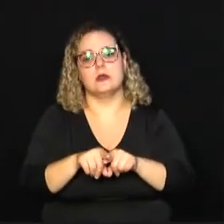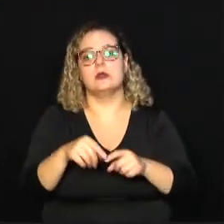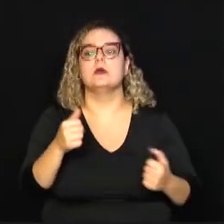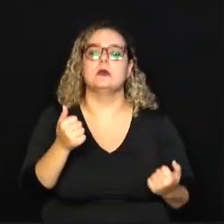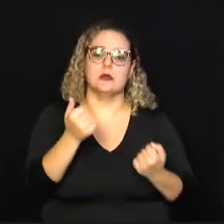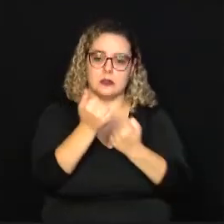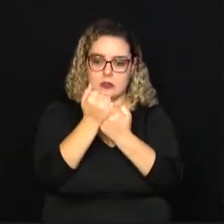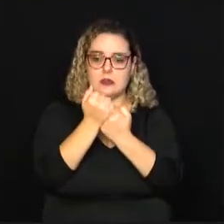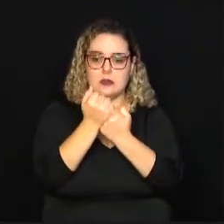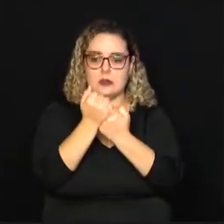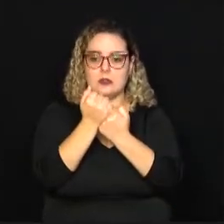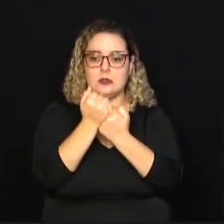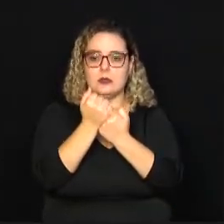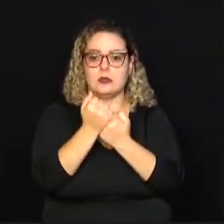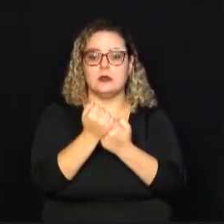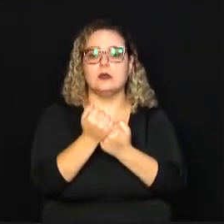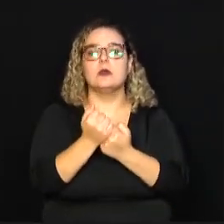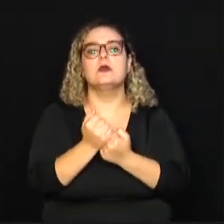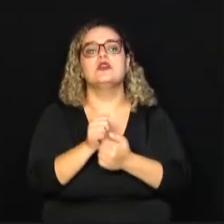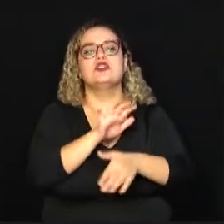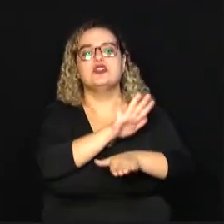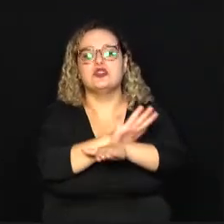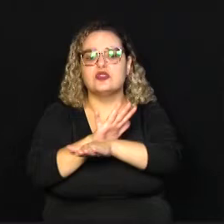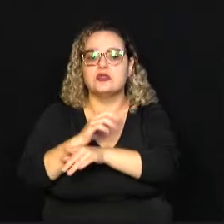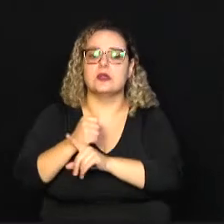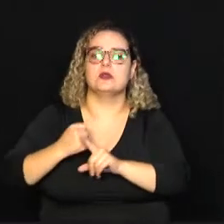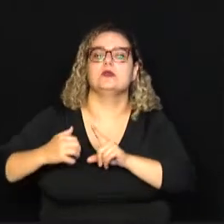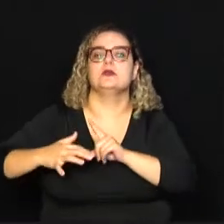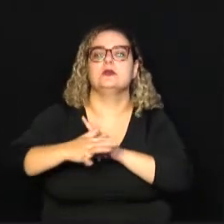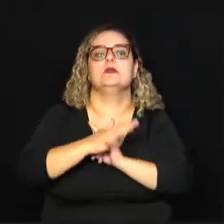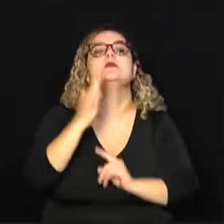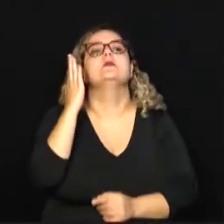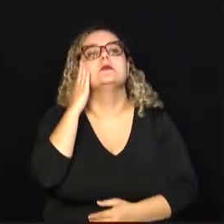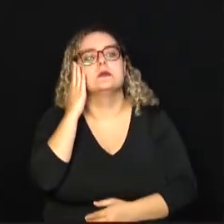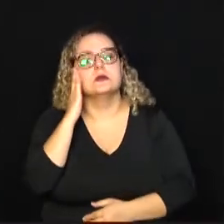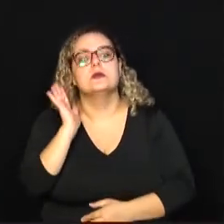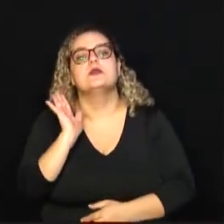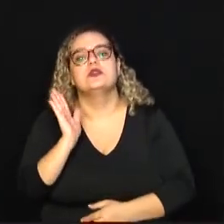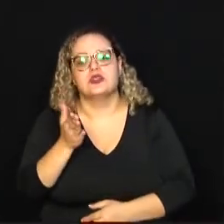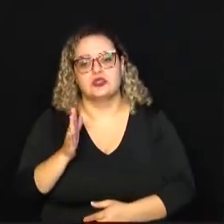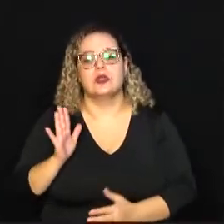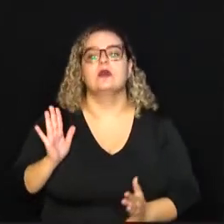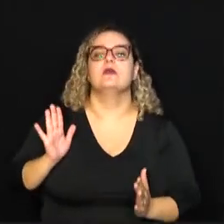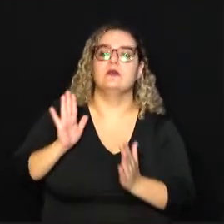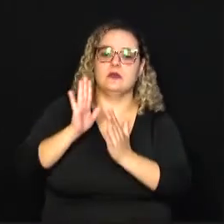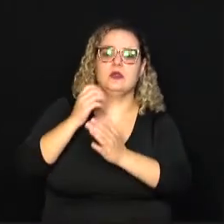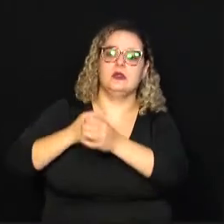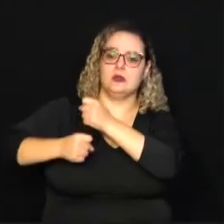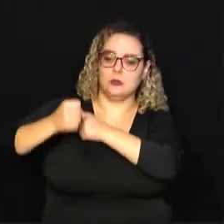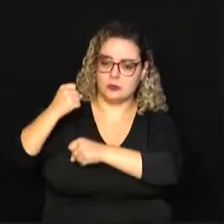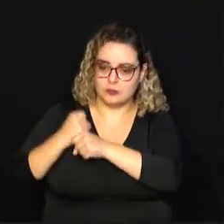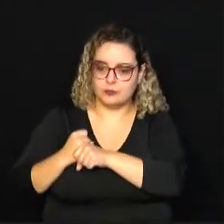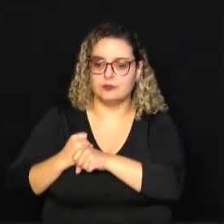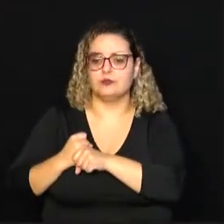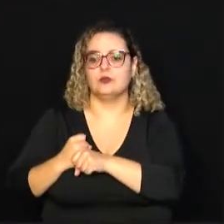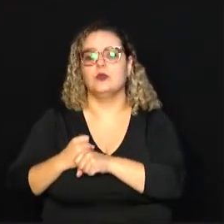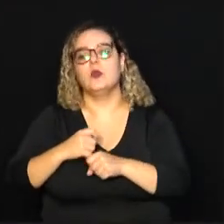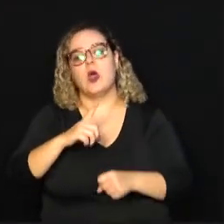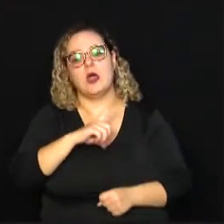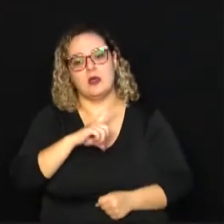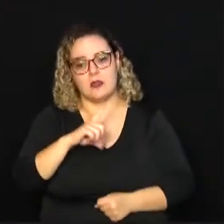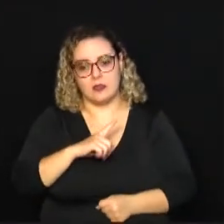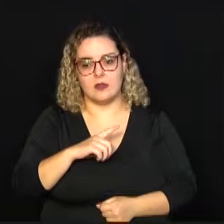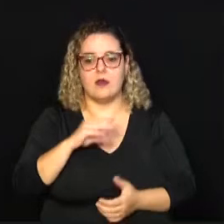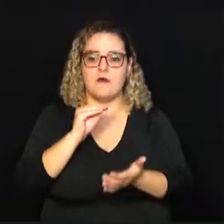está em contexto de vulnerabilidade social, para que elas, a gente já sabe, a gente já enfrentou isso uma vez no passado, então já se sabe que vai ter insegurança